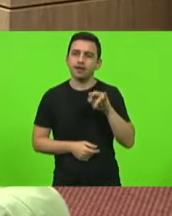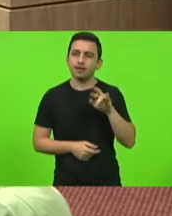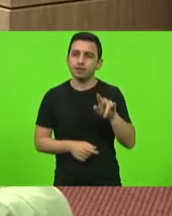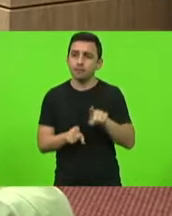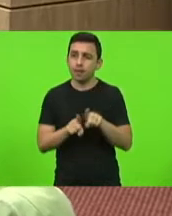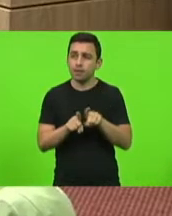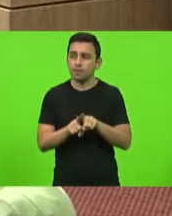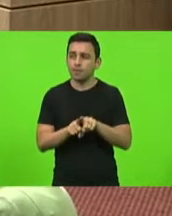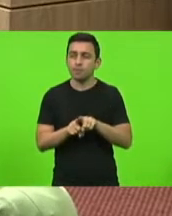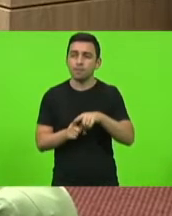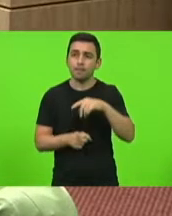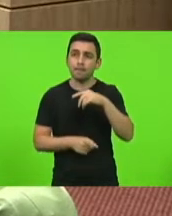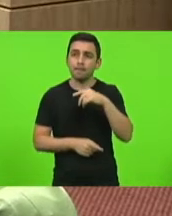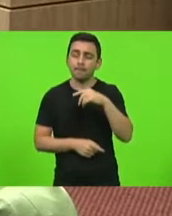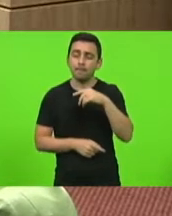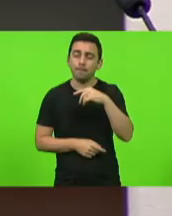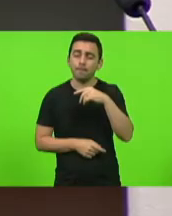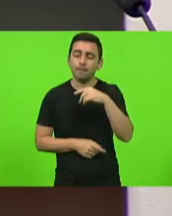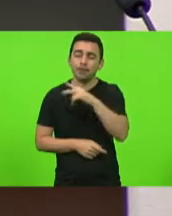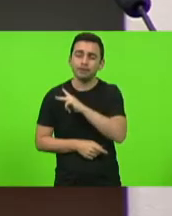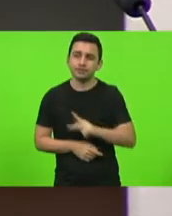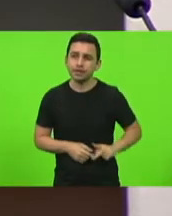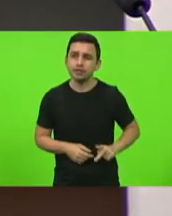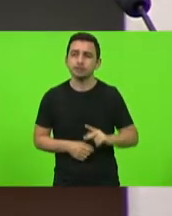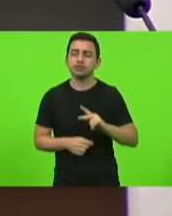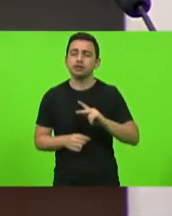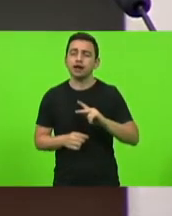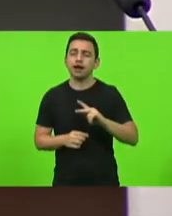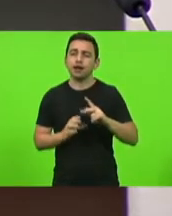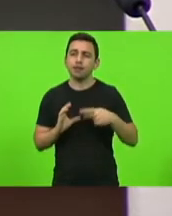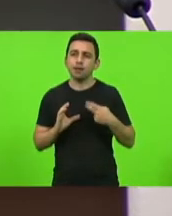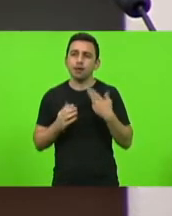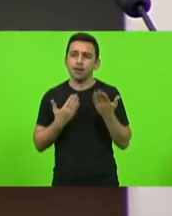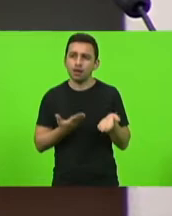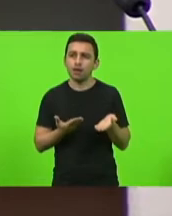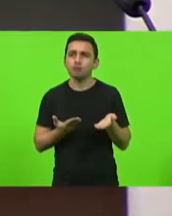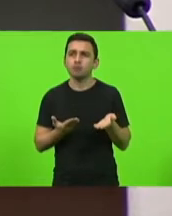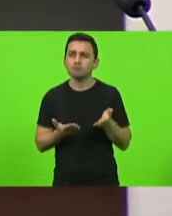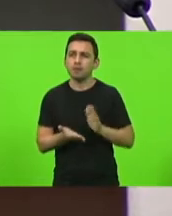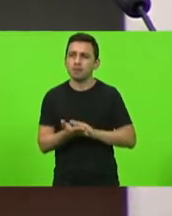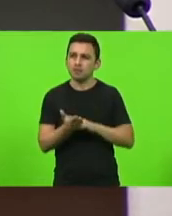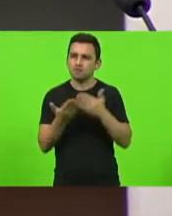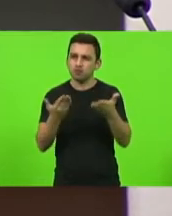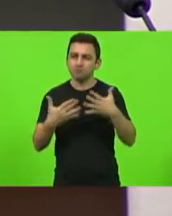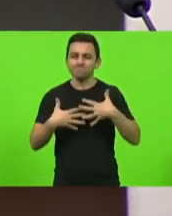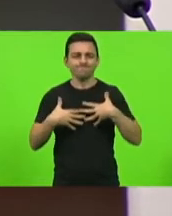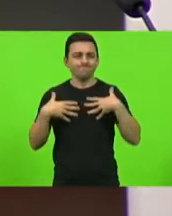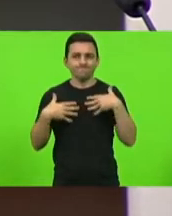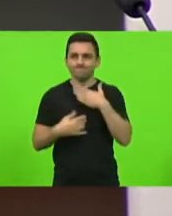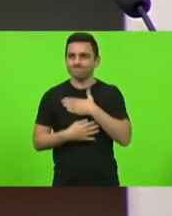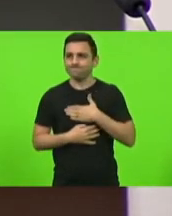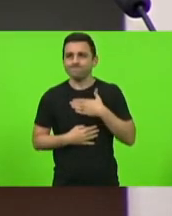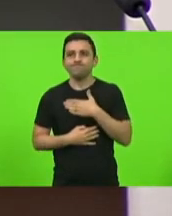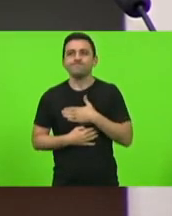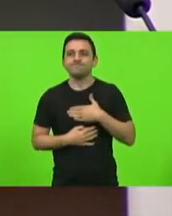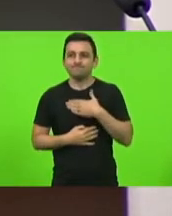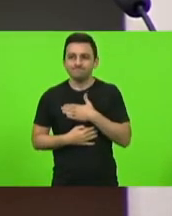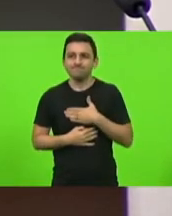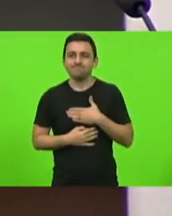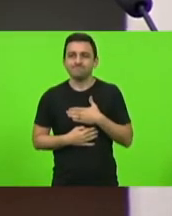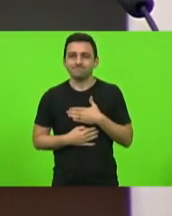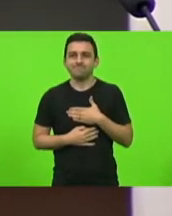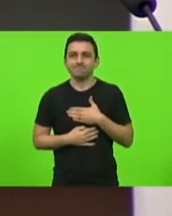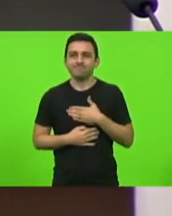Câmara de Capivari de Baixo. E parabéns, você é um orgulho, né? É um orgulho